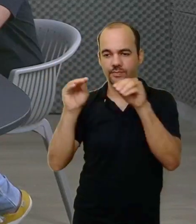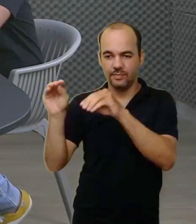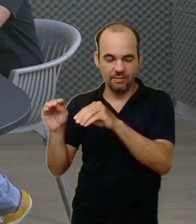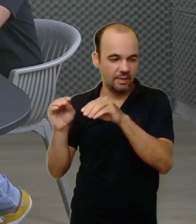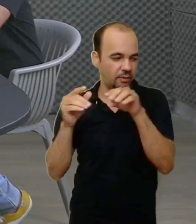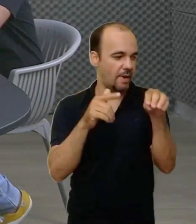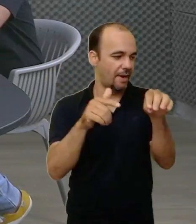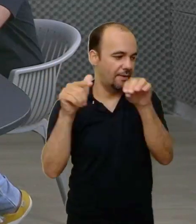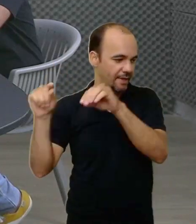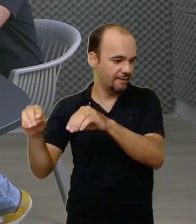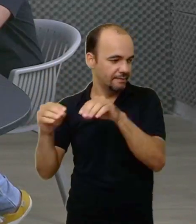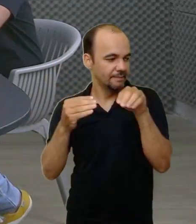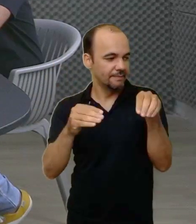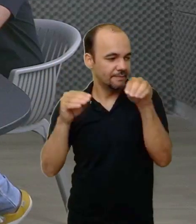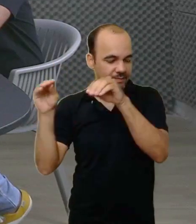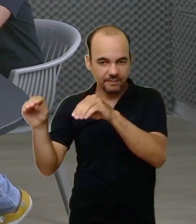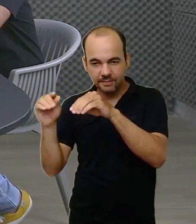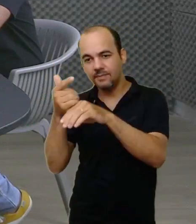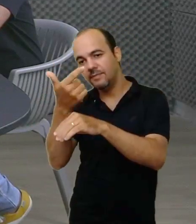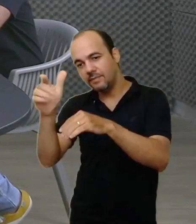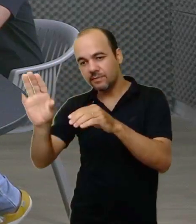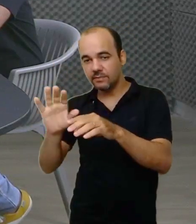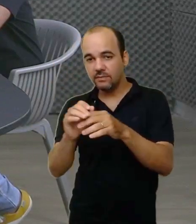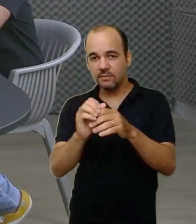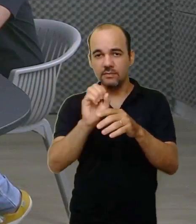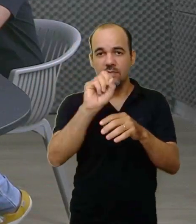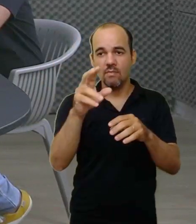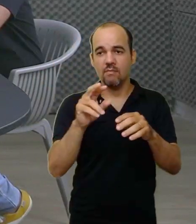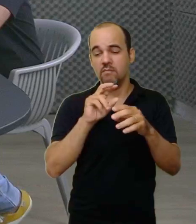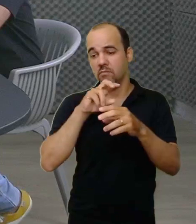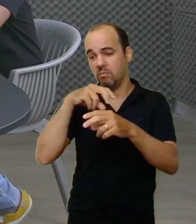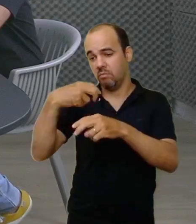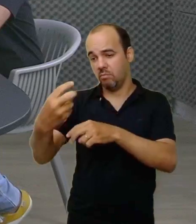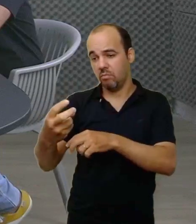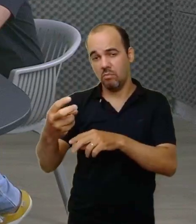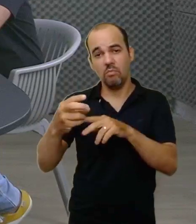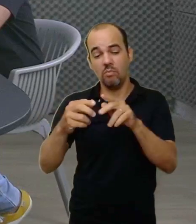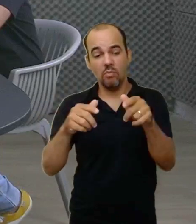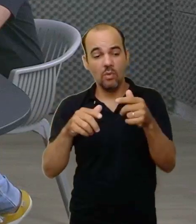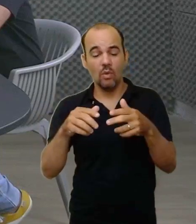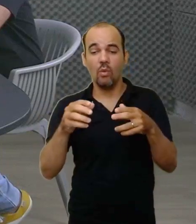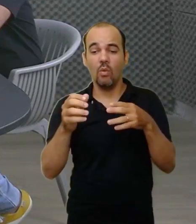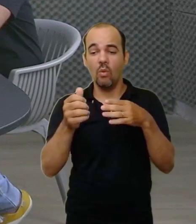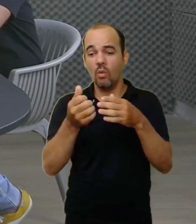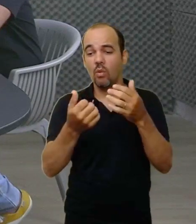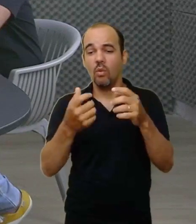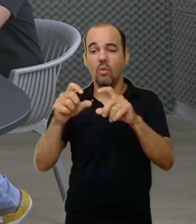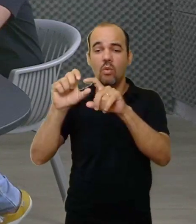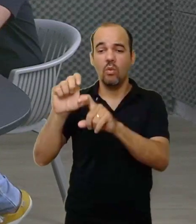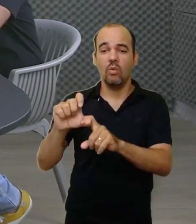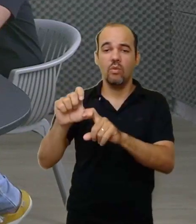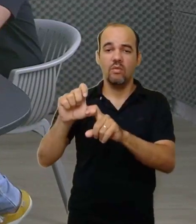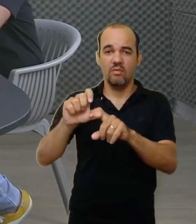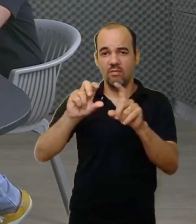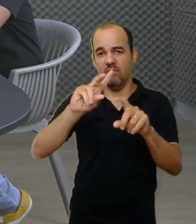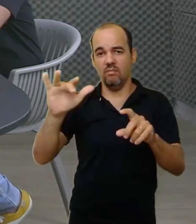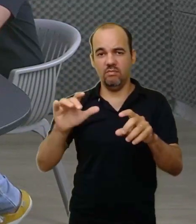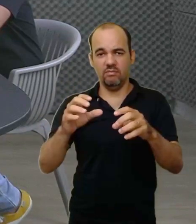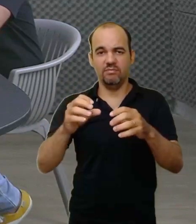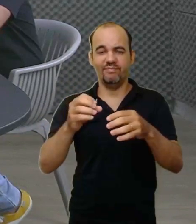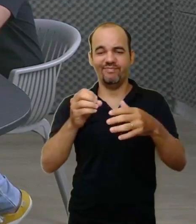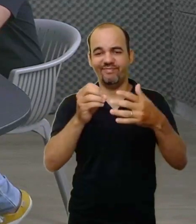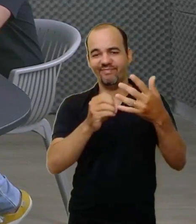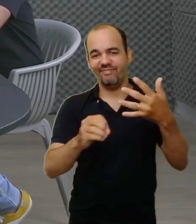sobreviver, ou ele vai morrer. E aí, se ele morre, aquele outro que depende dele vai desestruturar. E aí, assim,